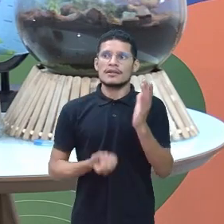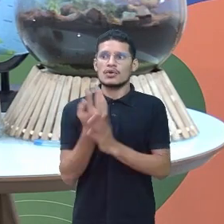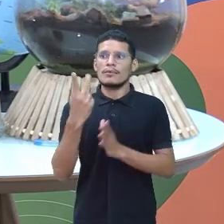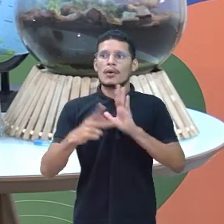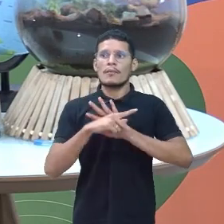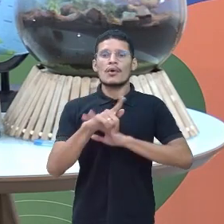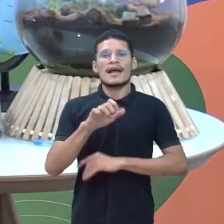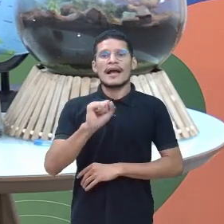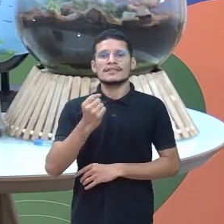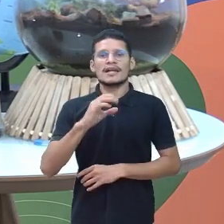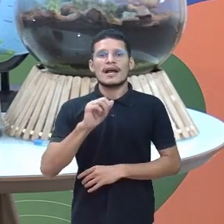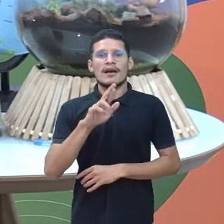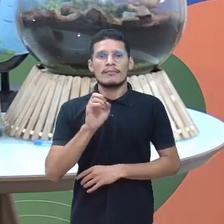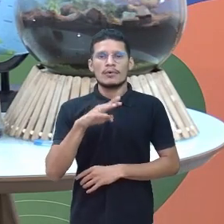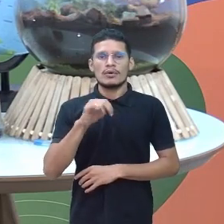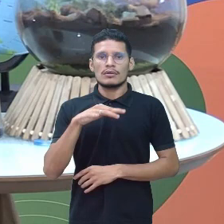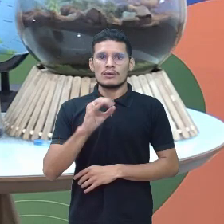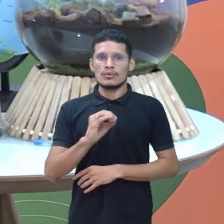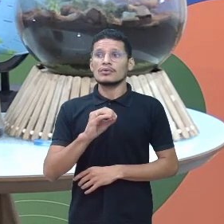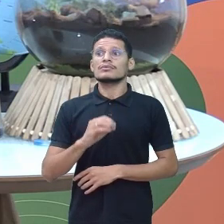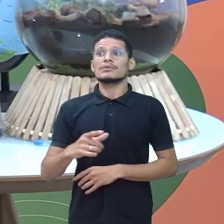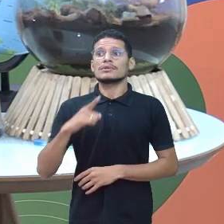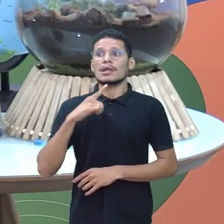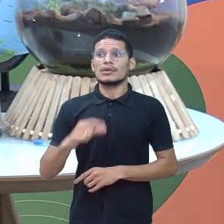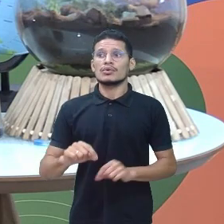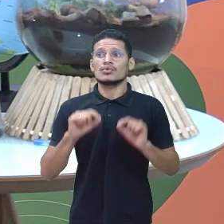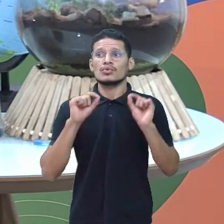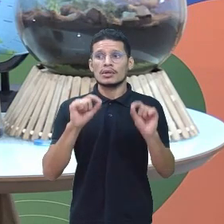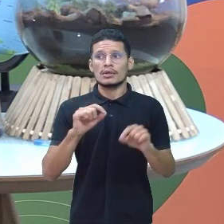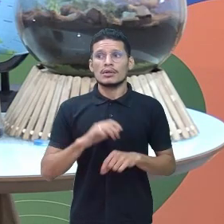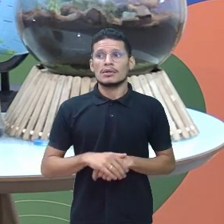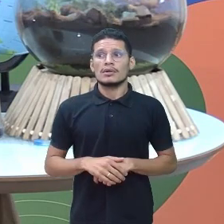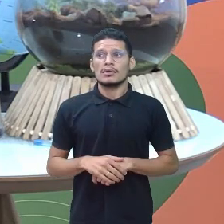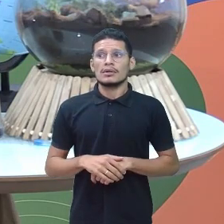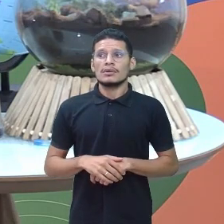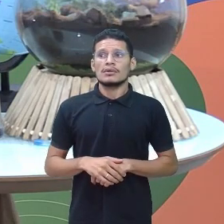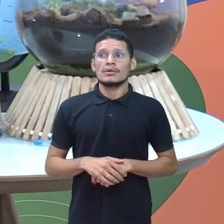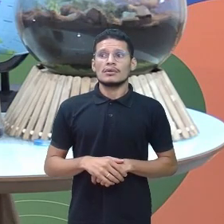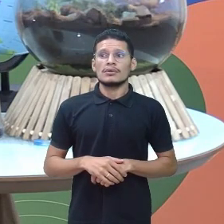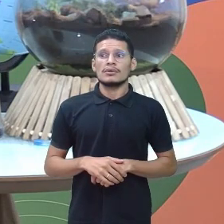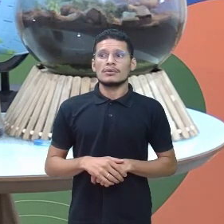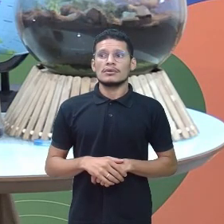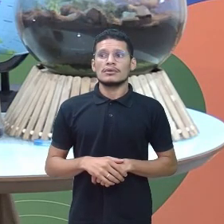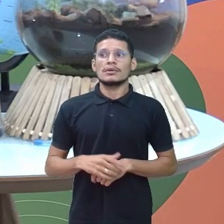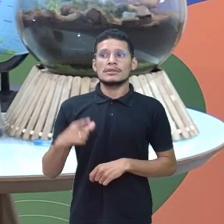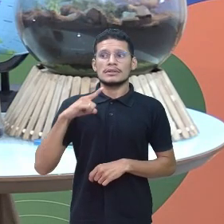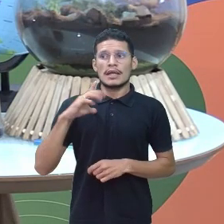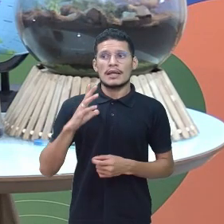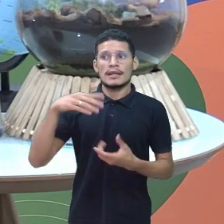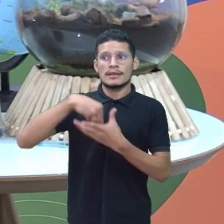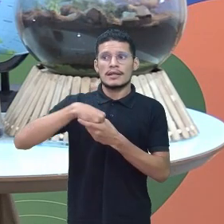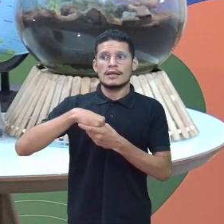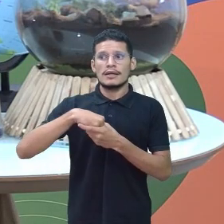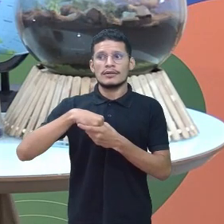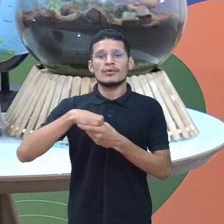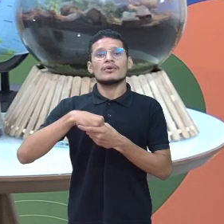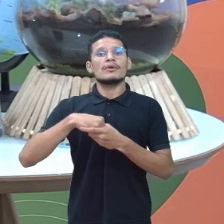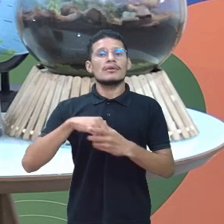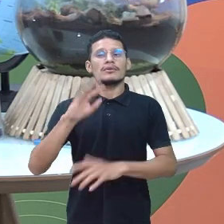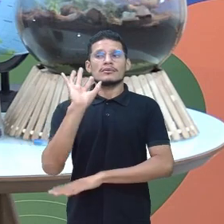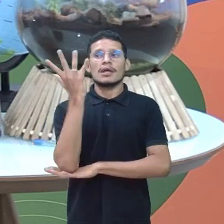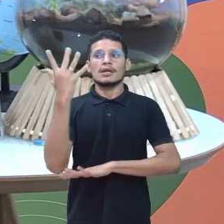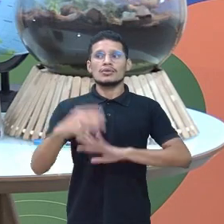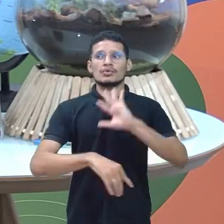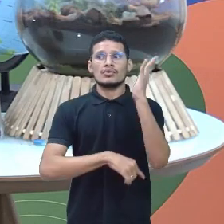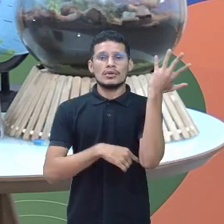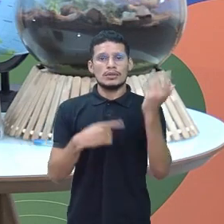gás carbônico, a gente está vendo que ele existe na natureza. Vejam aqui. Eita, subiu aqui, tá